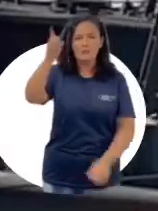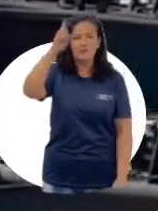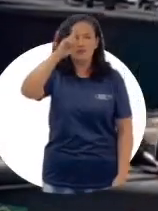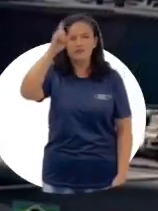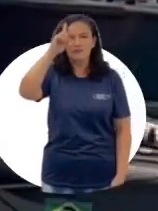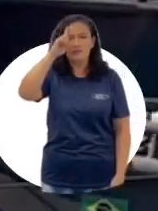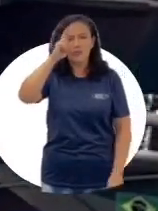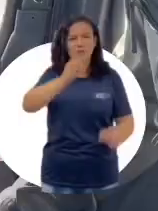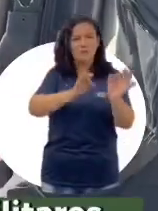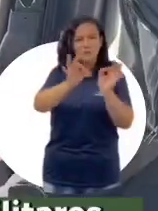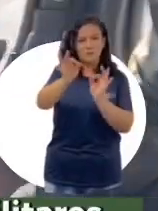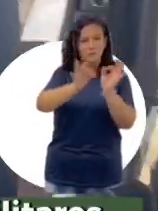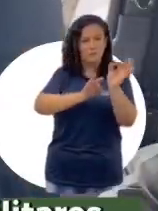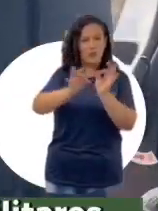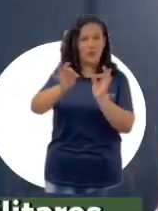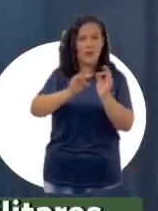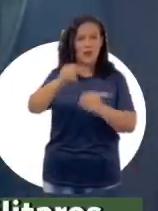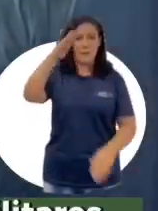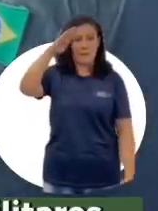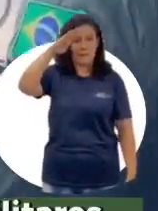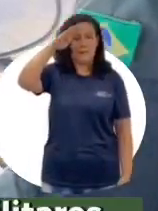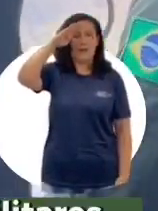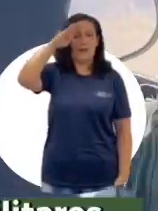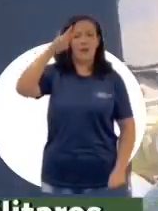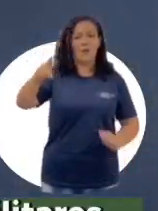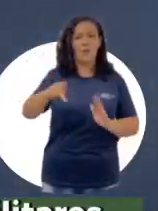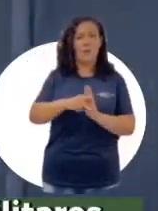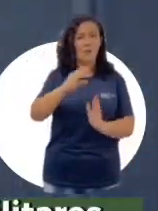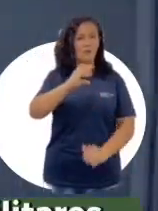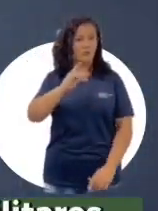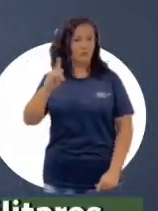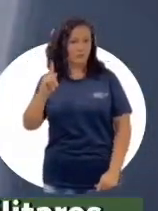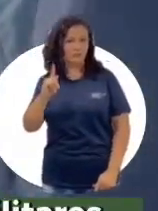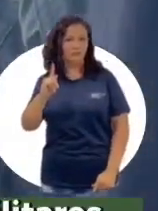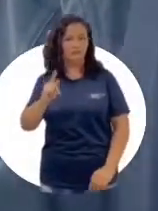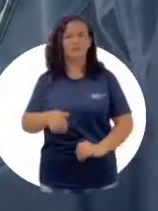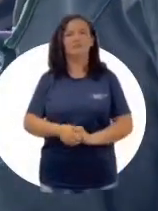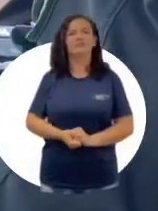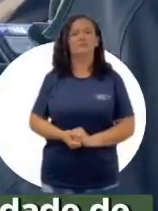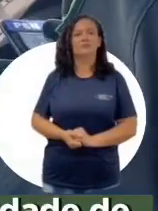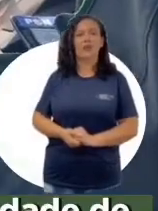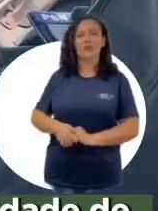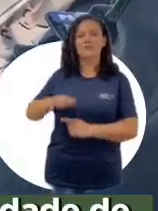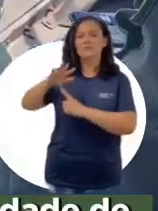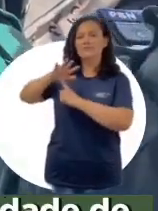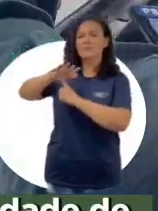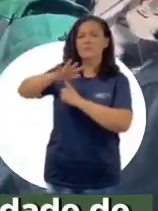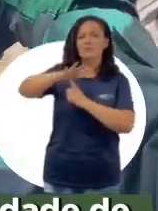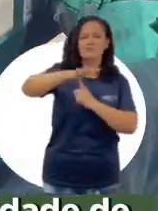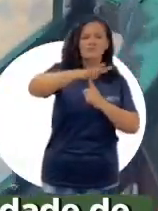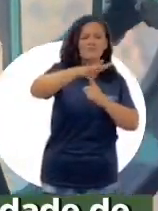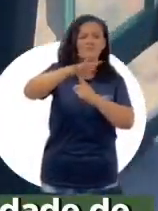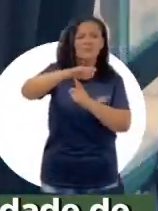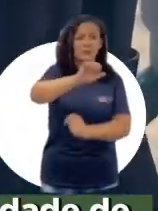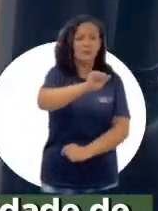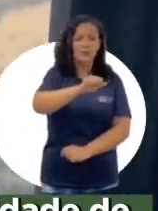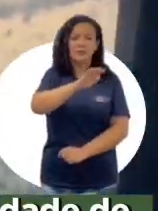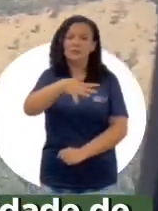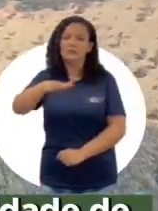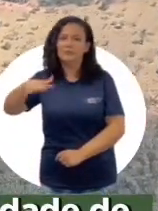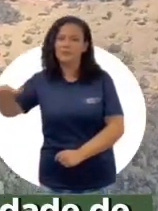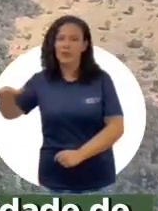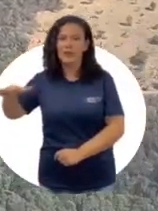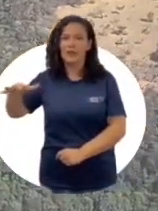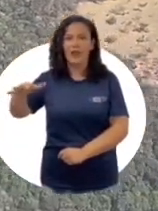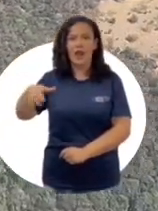o dia a dia das organizações militares da guarnição de Campo Grande. Sobrevoaram a cidade de Aquidauana